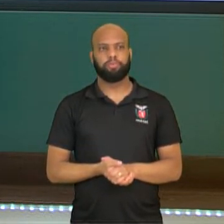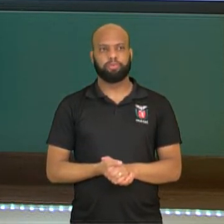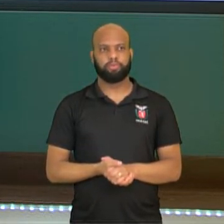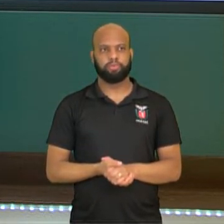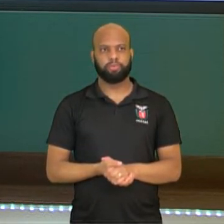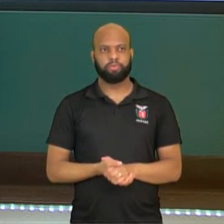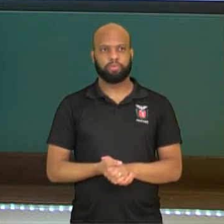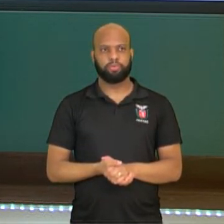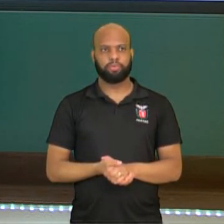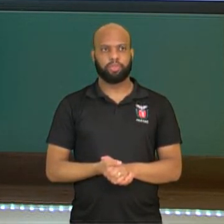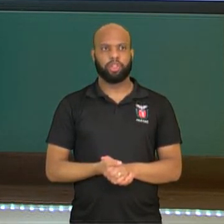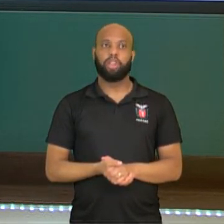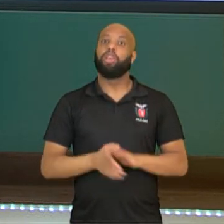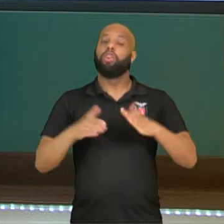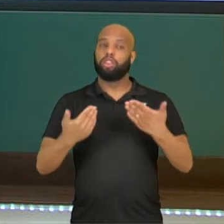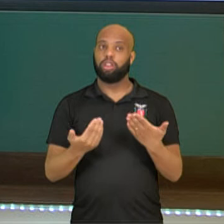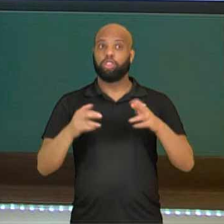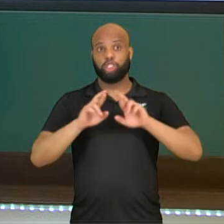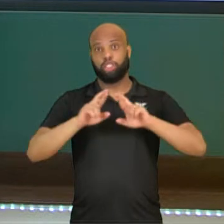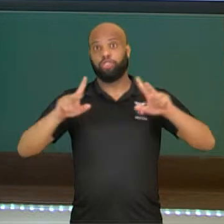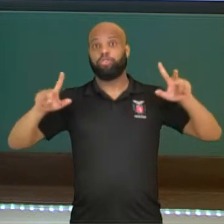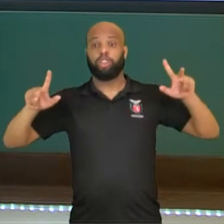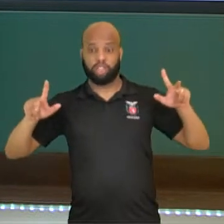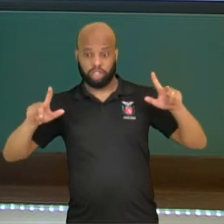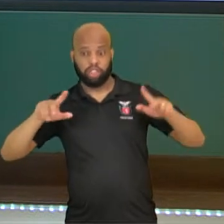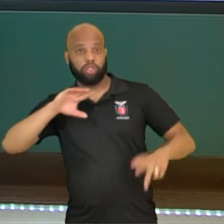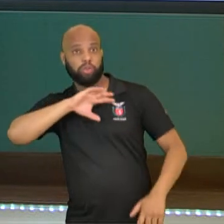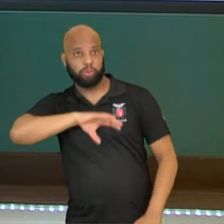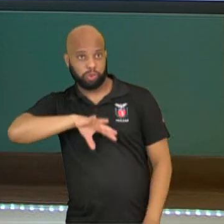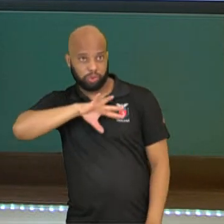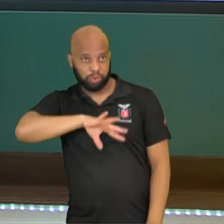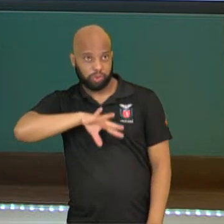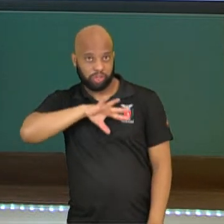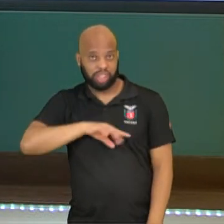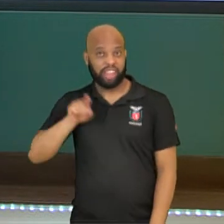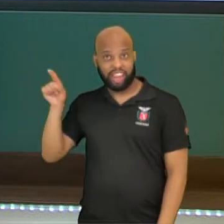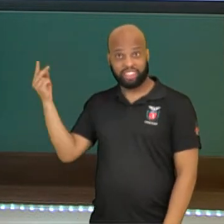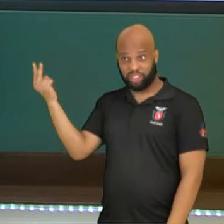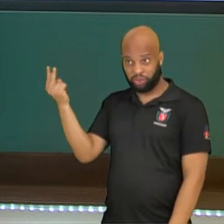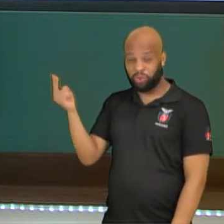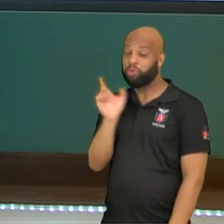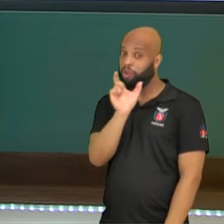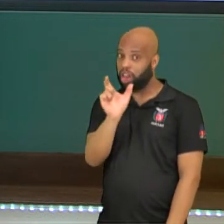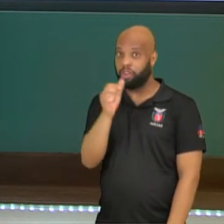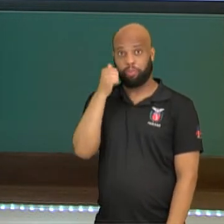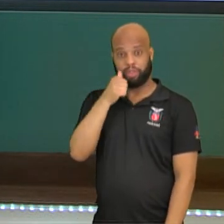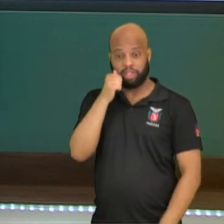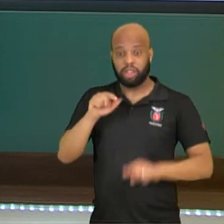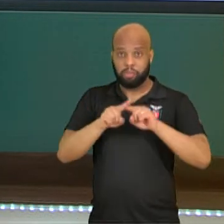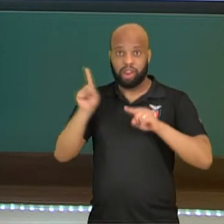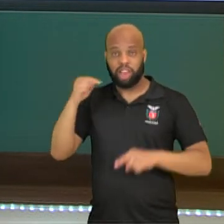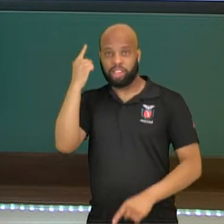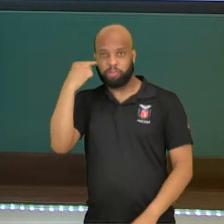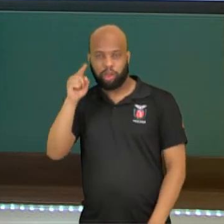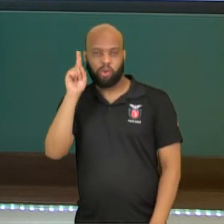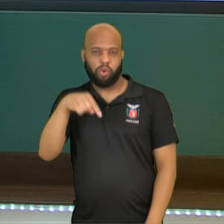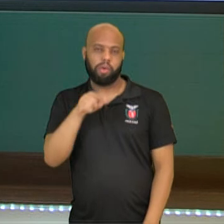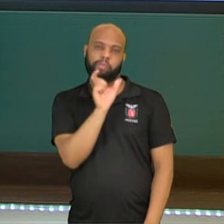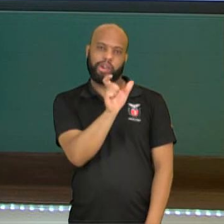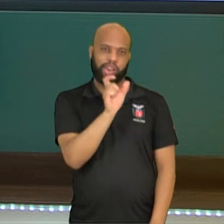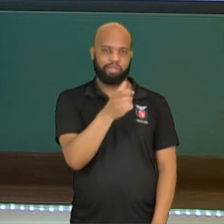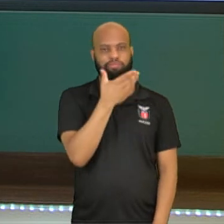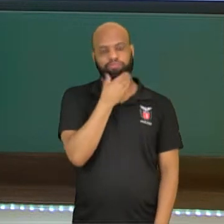masculinas, né? Diferentemente do português, que são palavras femininas. Então aqui nós temos a